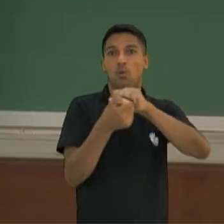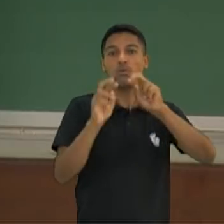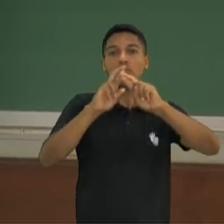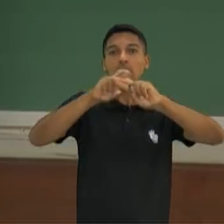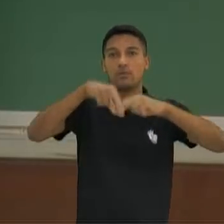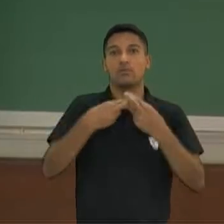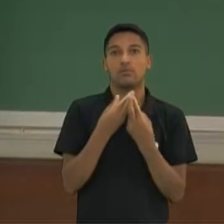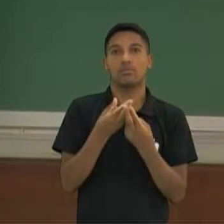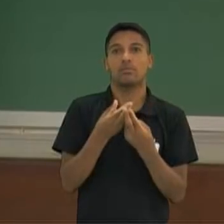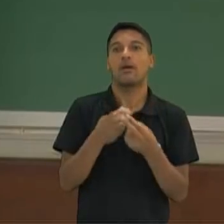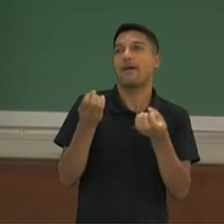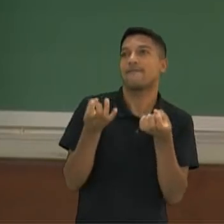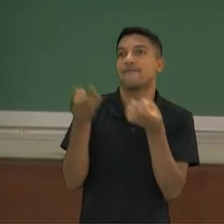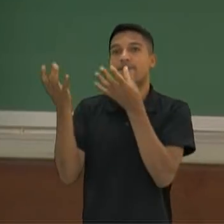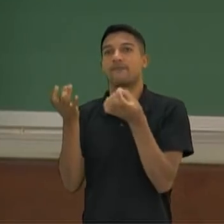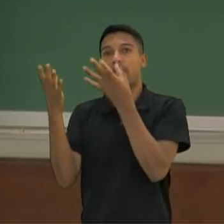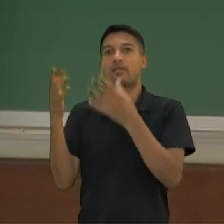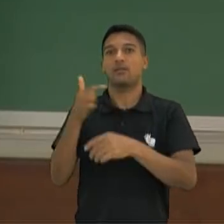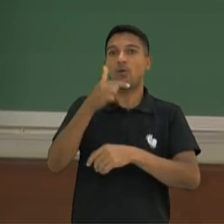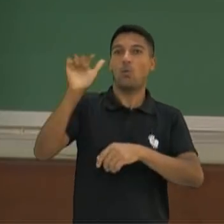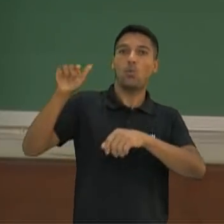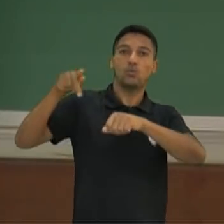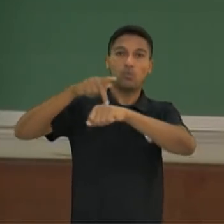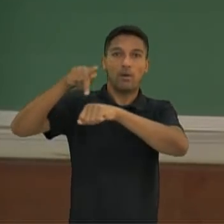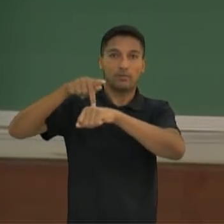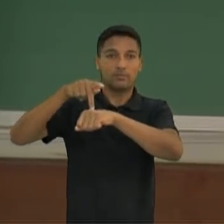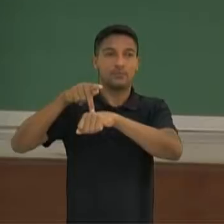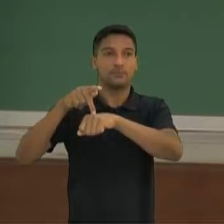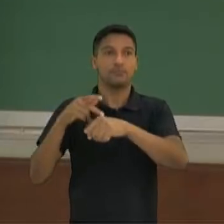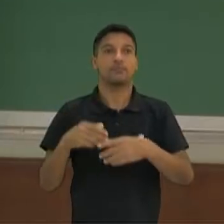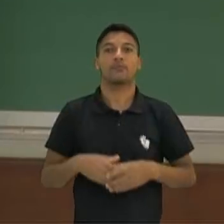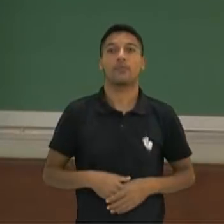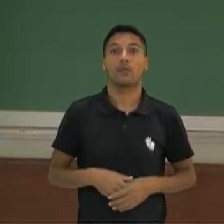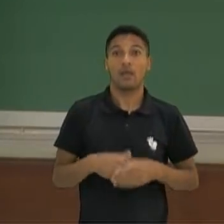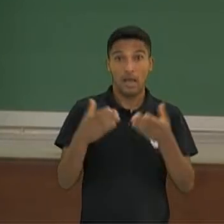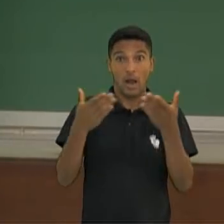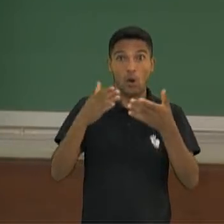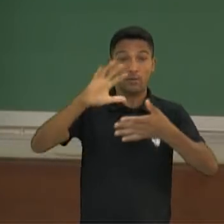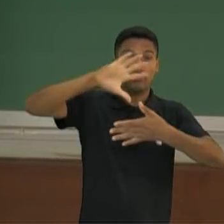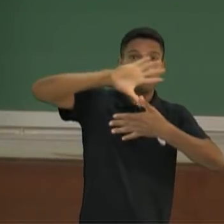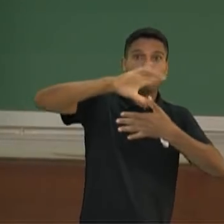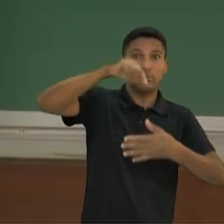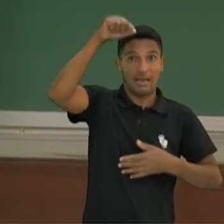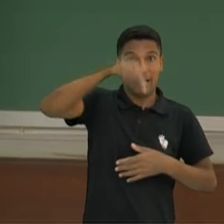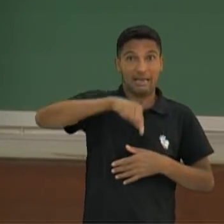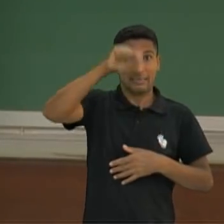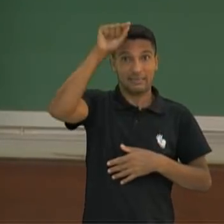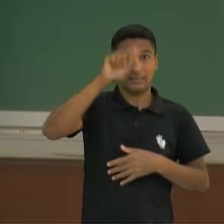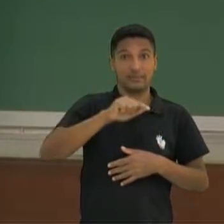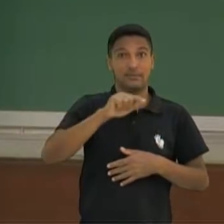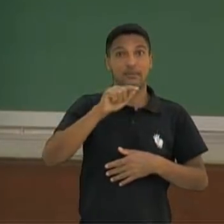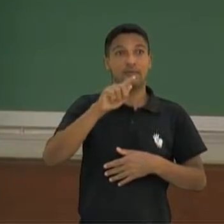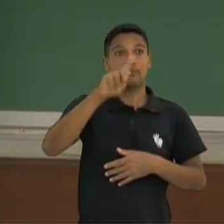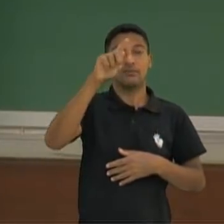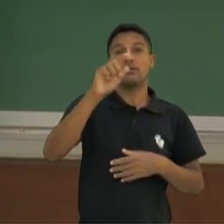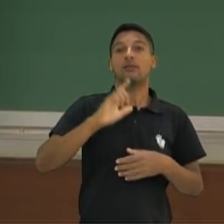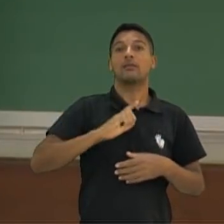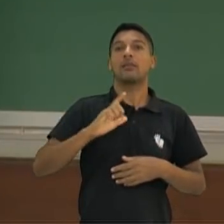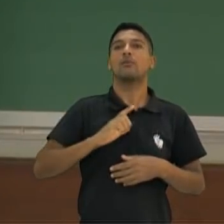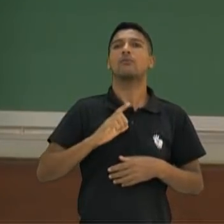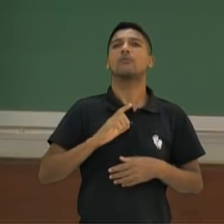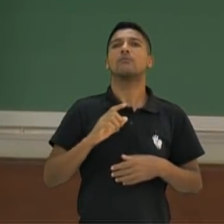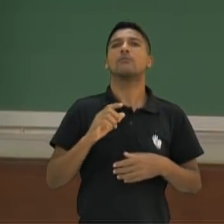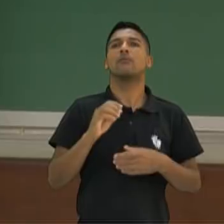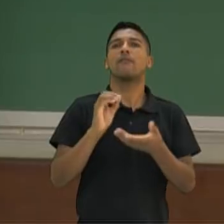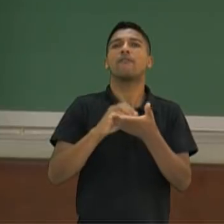Aqui nós temos uma problemática maior a ser tratada, porque ainda não se assentou e ainda não houve uma